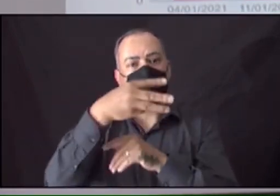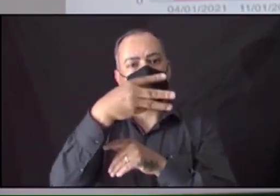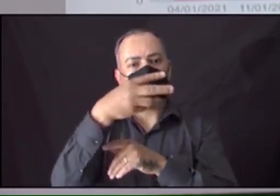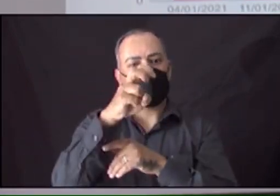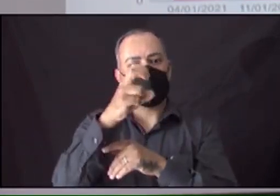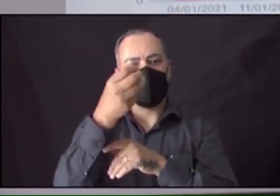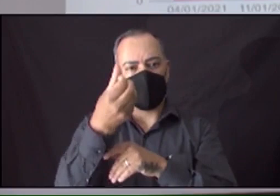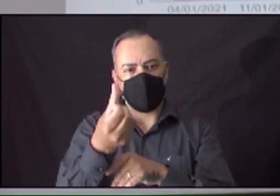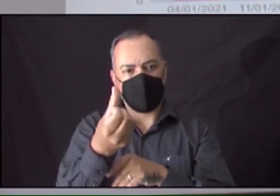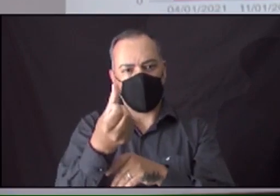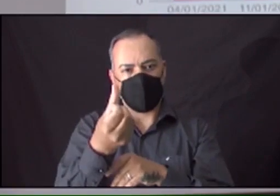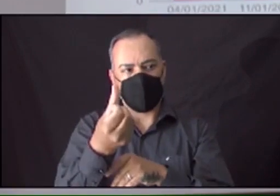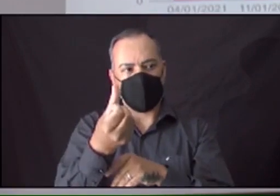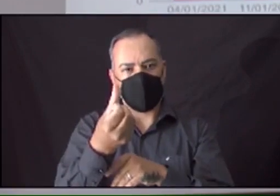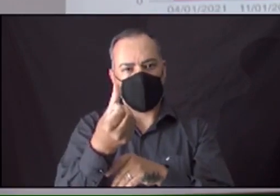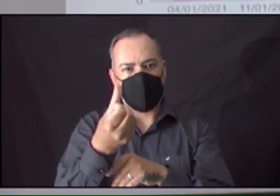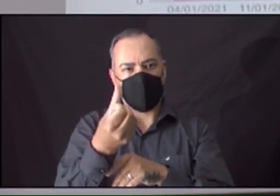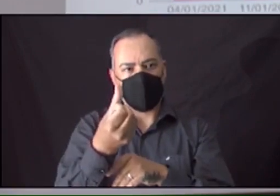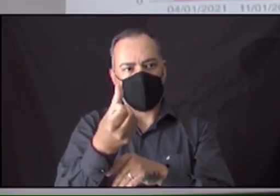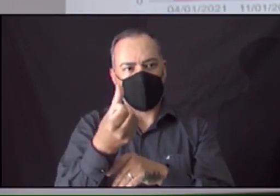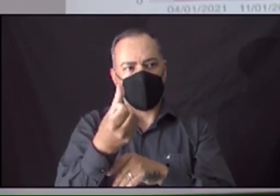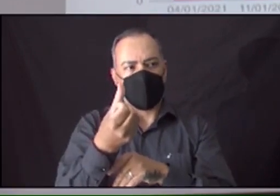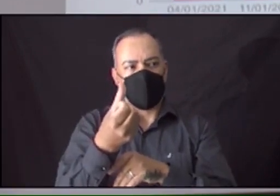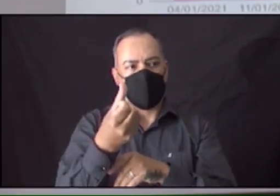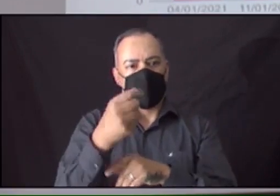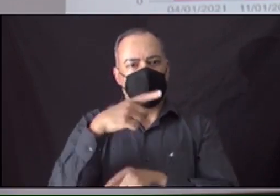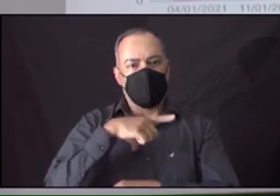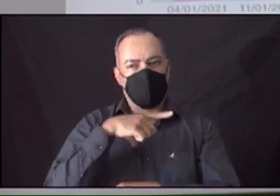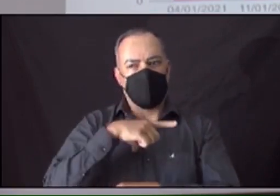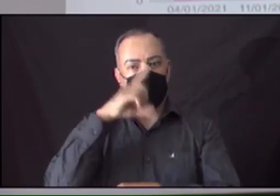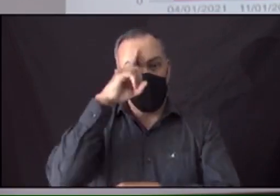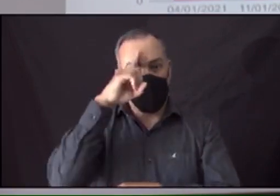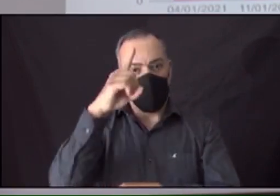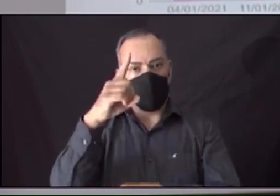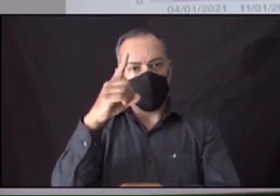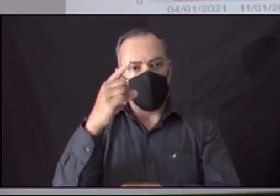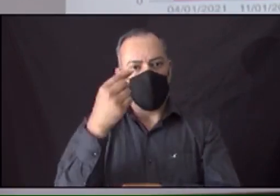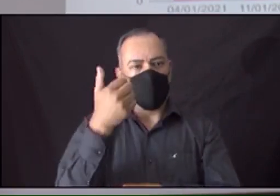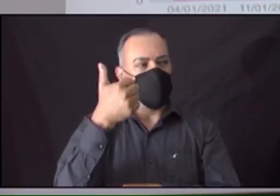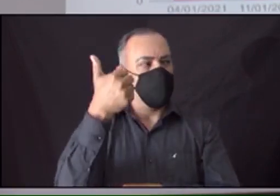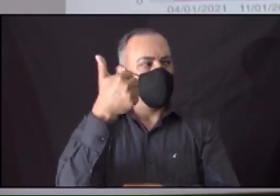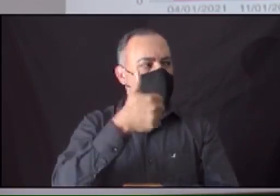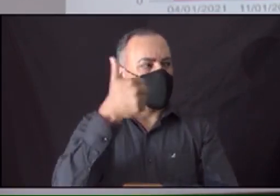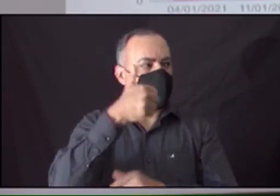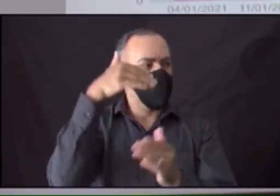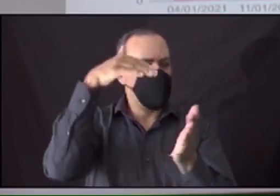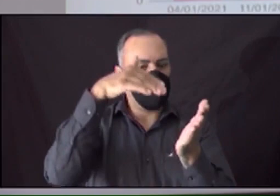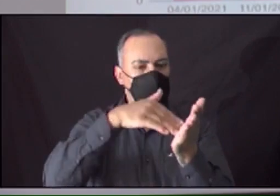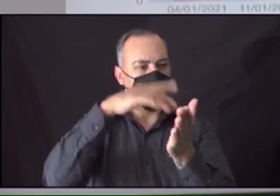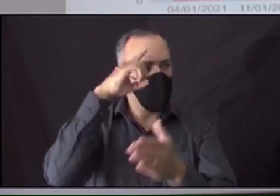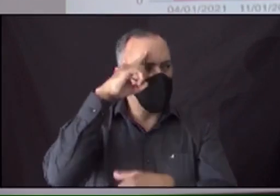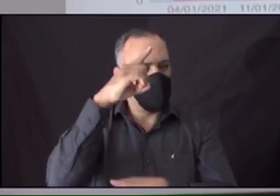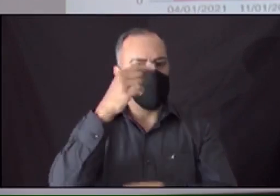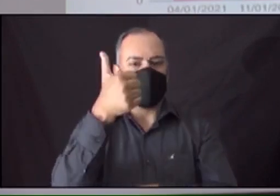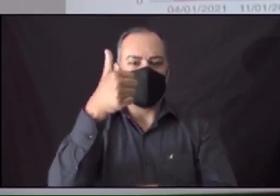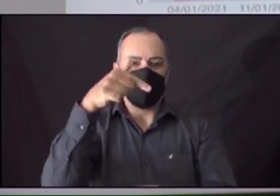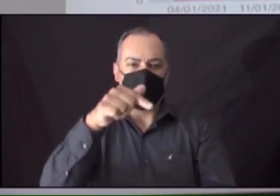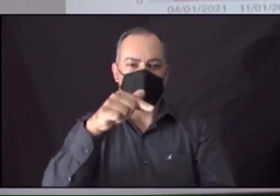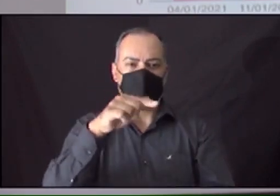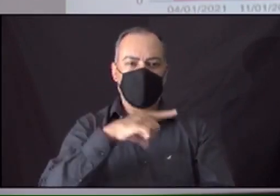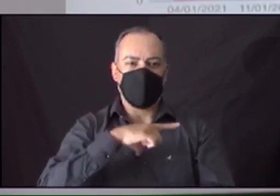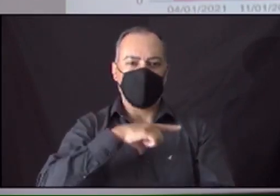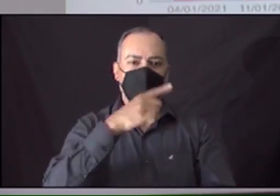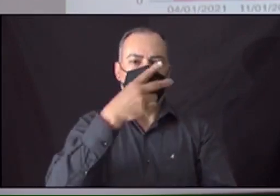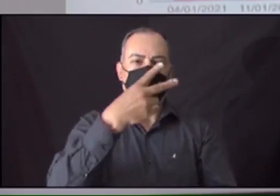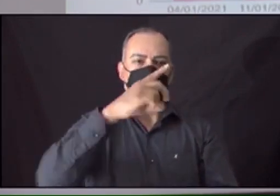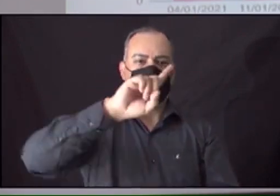já justificados. E só um pouquinho. Aqui nós temos do dia 1º até o dia 17, já foram